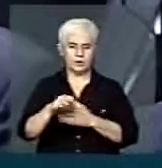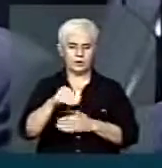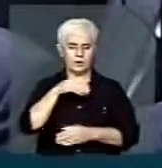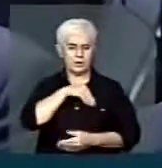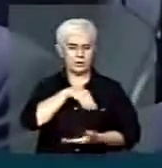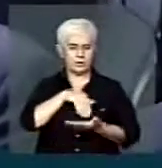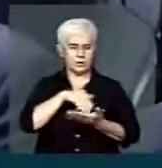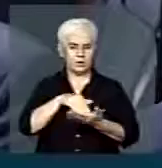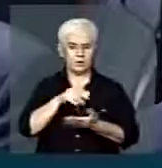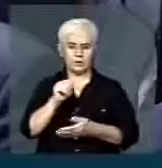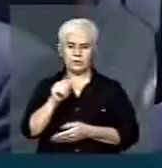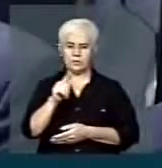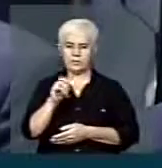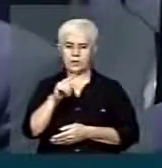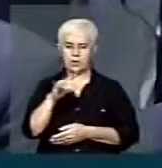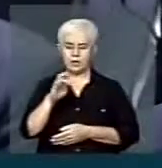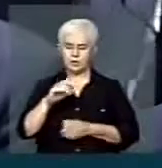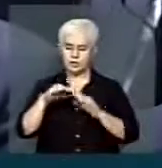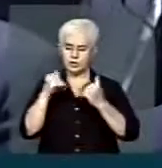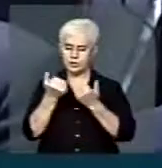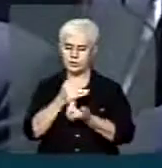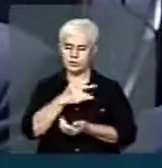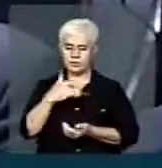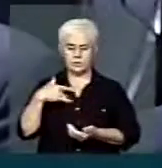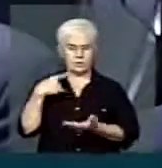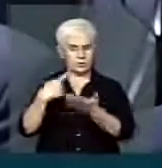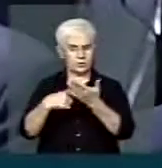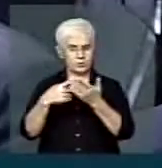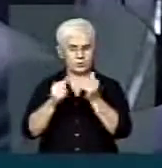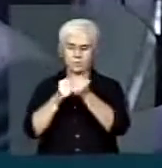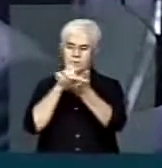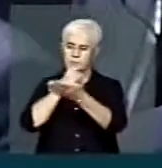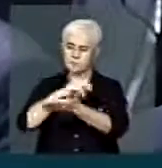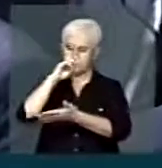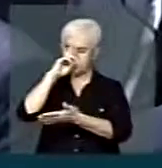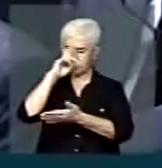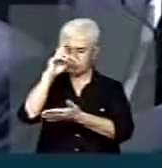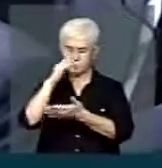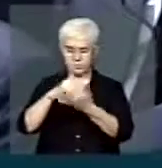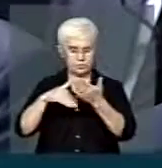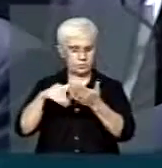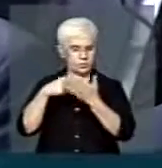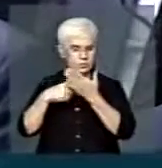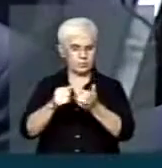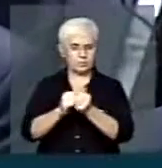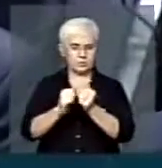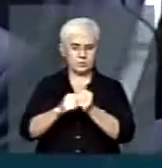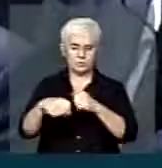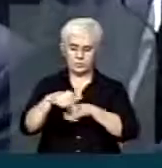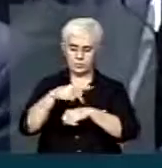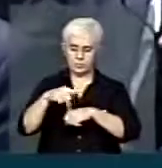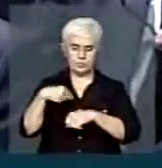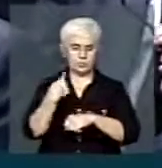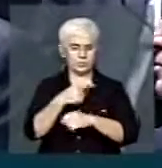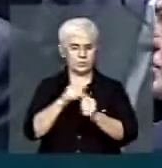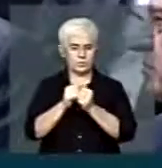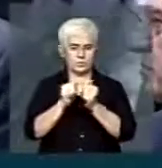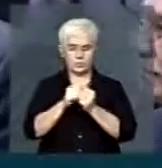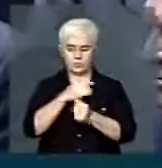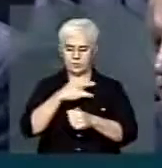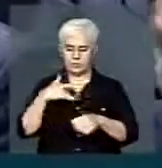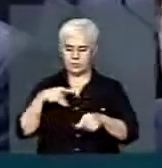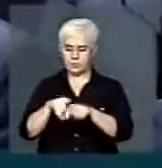em homenagem a Vossa Excelência, ao compromisso que Vossa Excelência assumiu aqui publicamente com todos os agentes de saúde de todo o país, agentes de saúde e agentes de